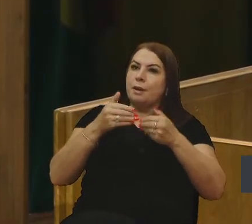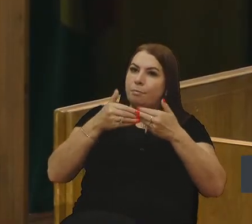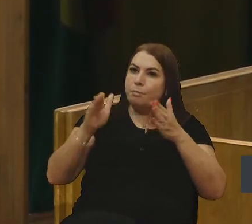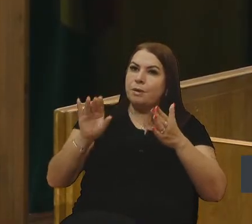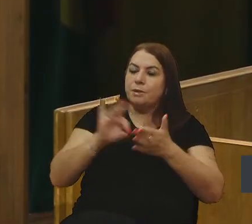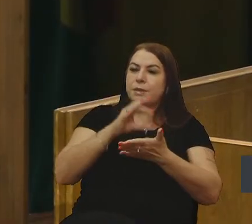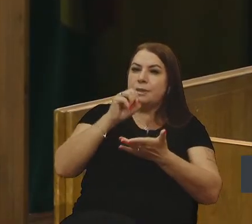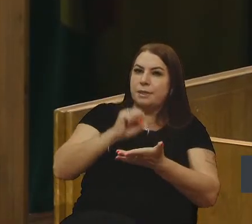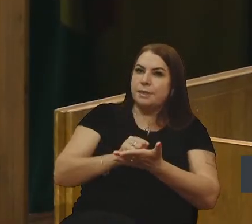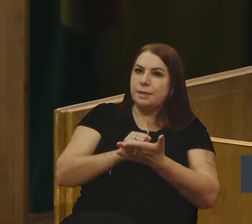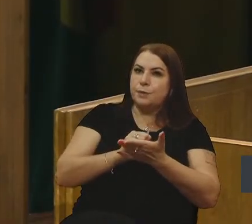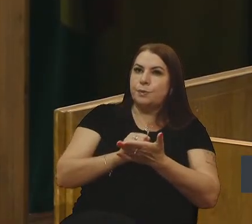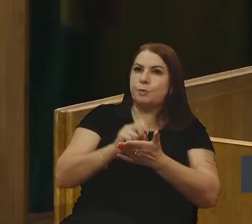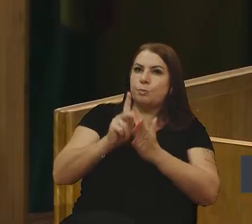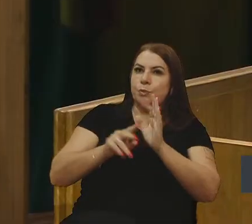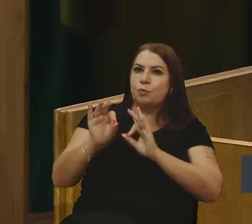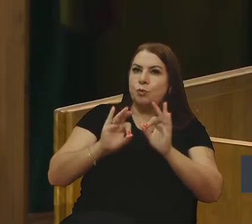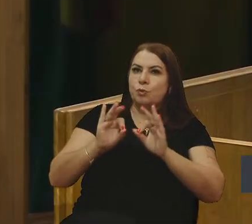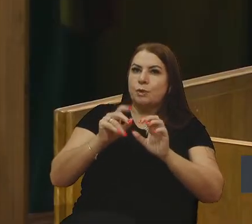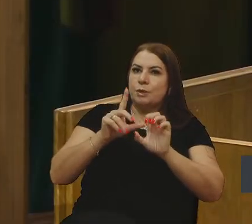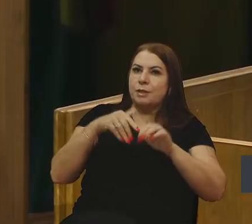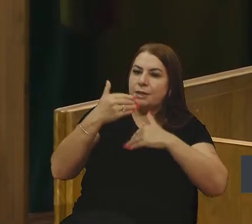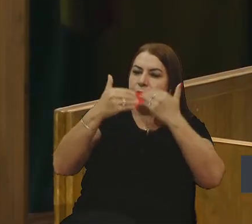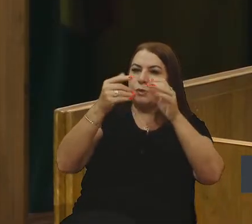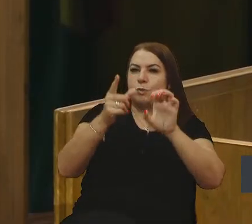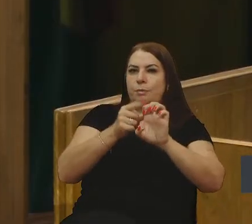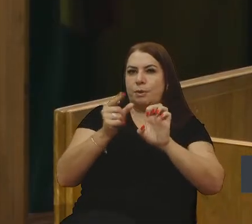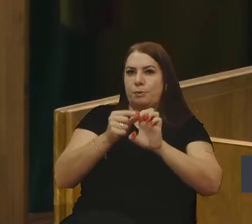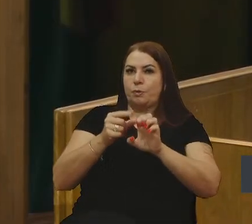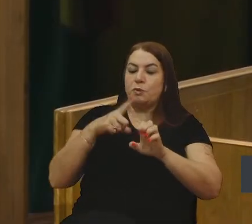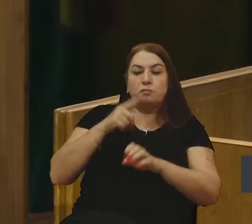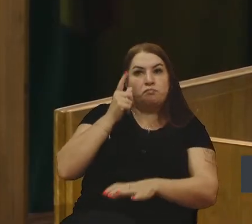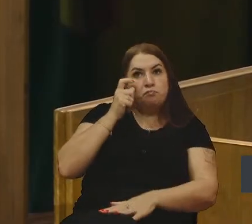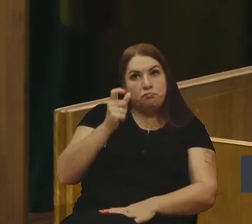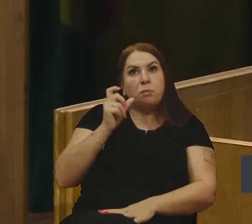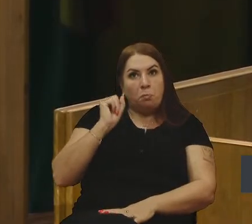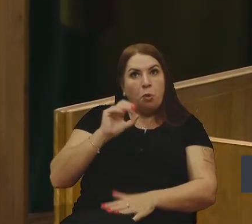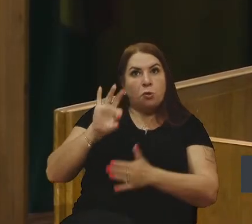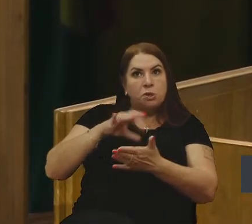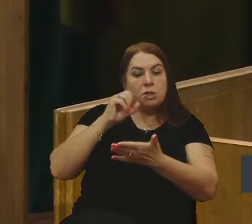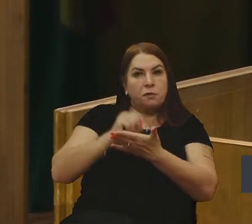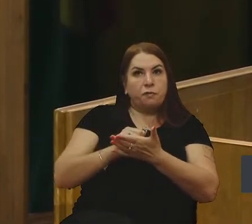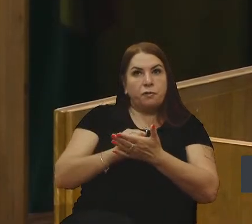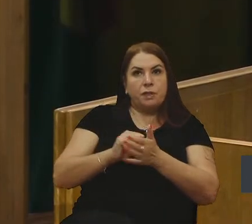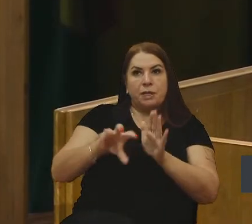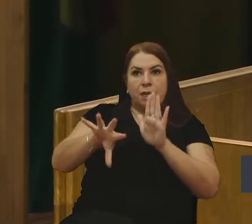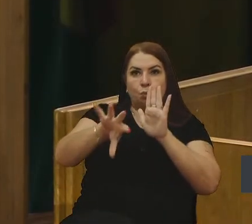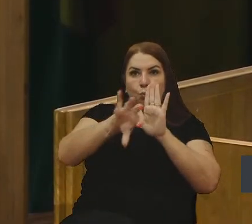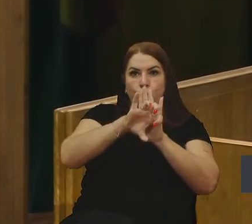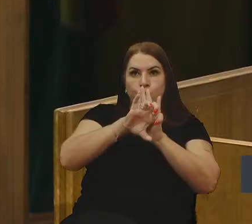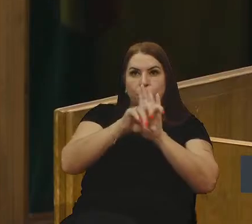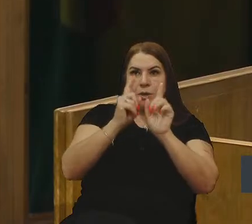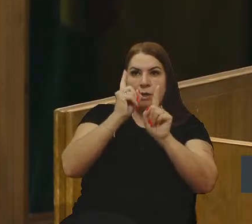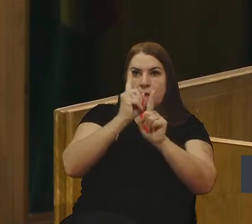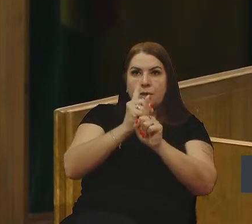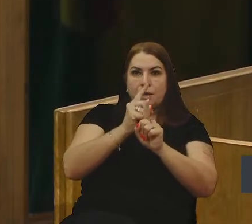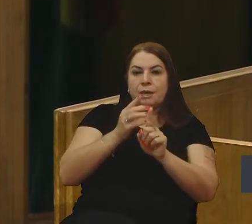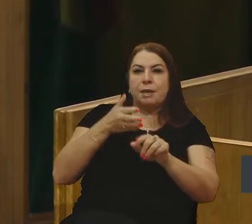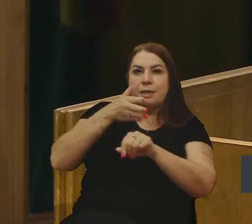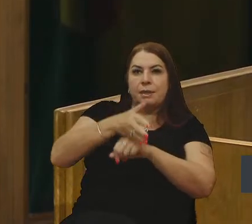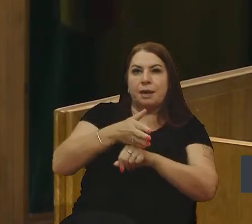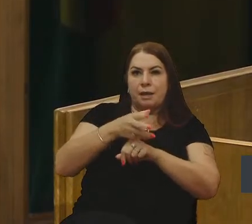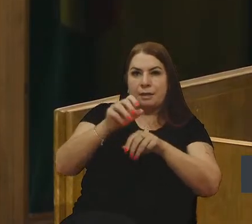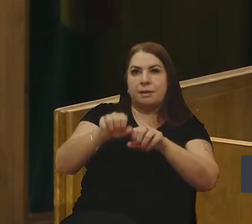as inscrições para o projeto Êxito Empreendedor. Quem tiver interesse pode se inscrever no QR Code que encontra-se aqui na entrada do